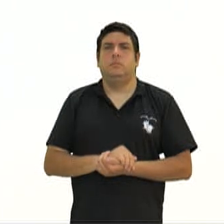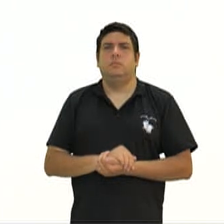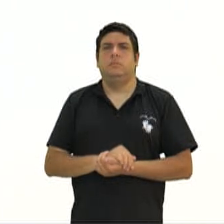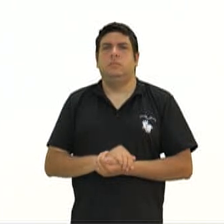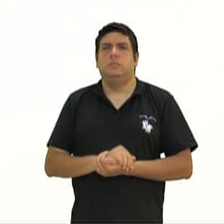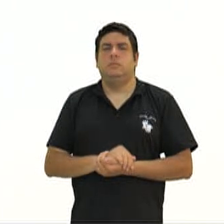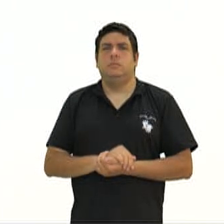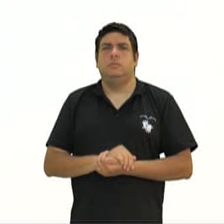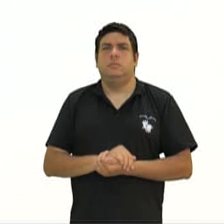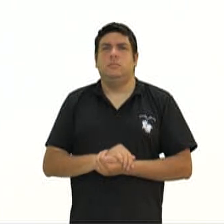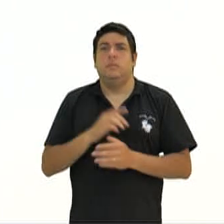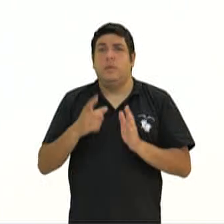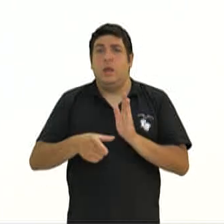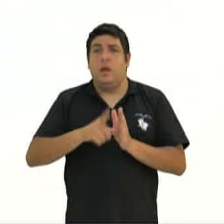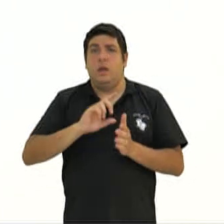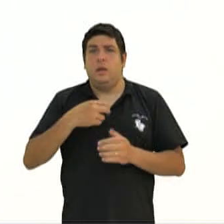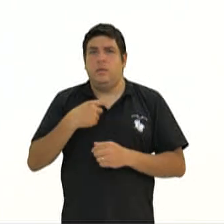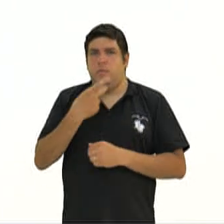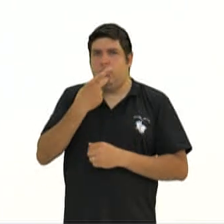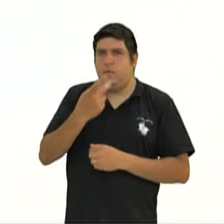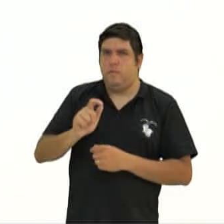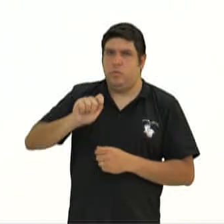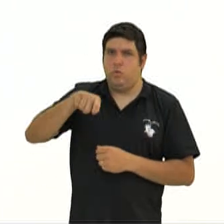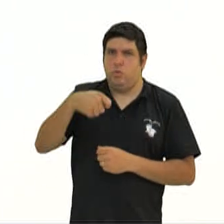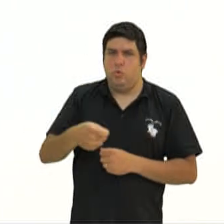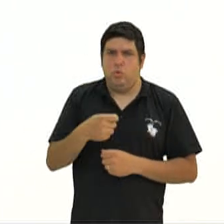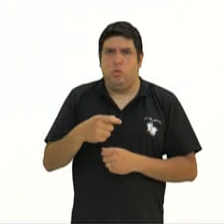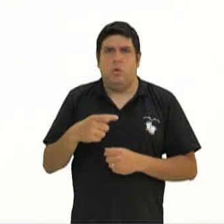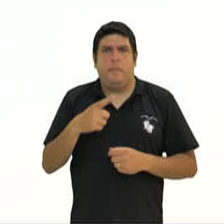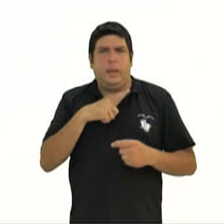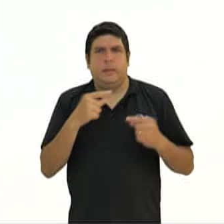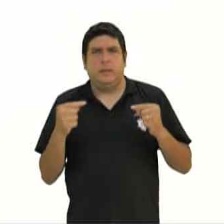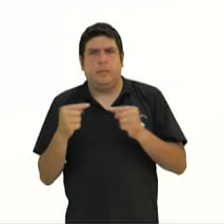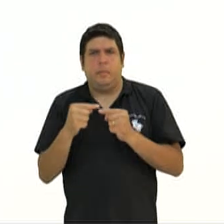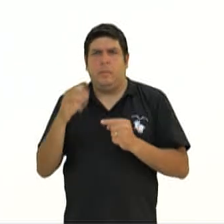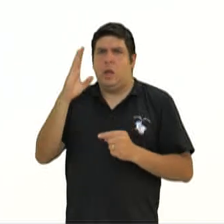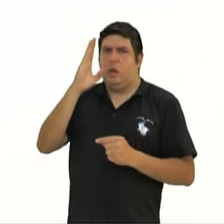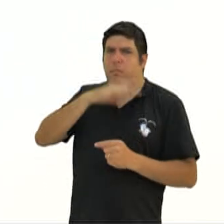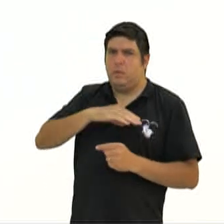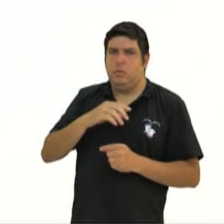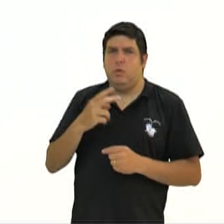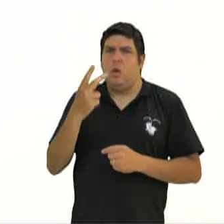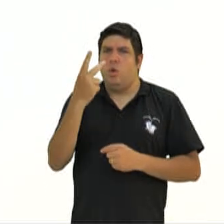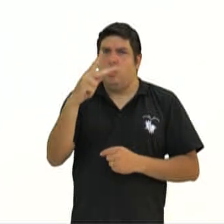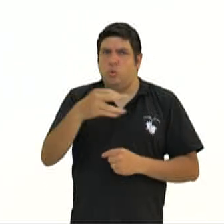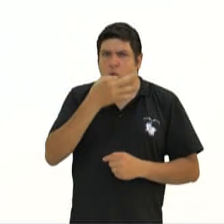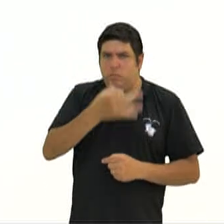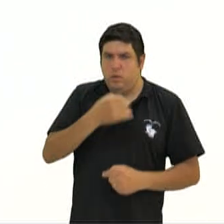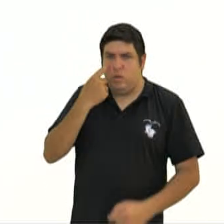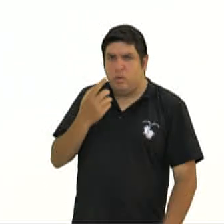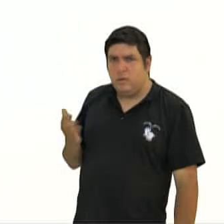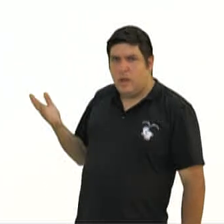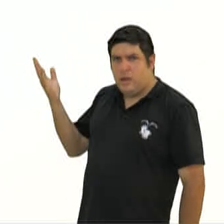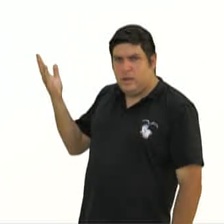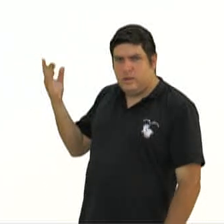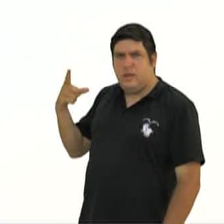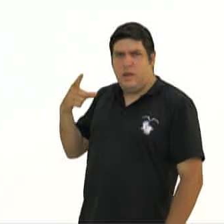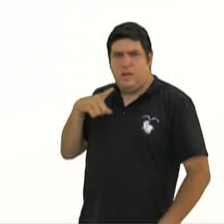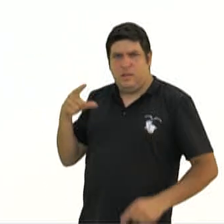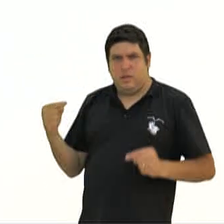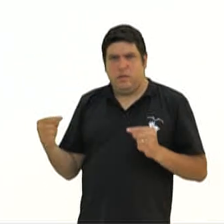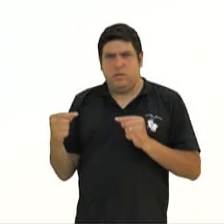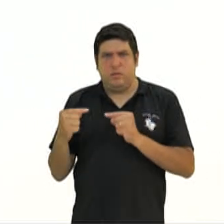devil? Aquilo que eu disse sobre a questão de ter alguma coisa relacionada ao mal. Na tua opinião, você acha que essa celebração tem alguma